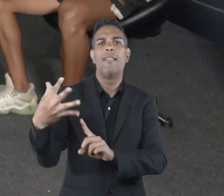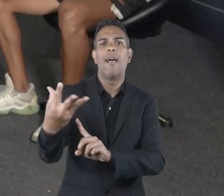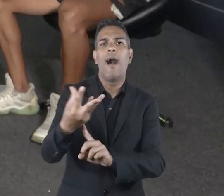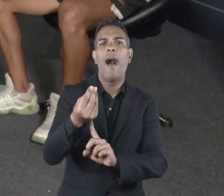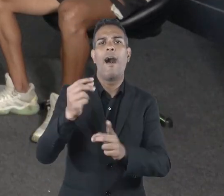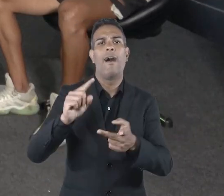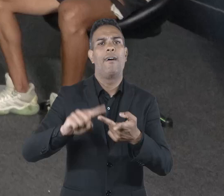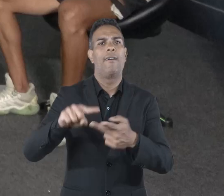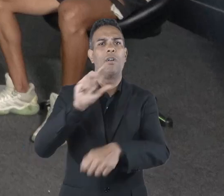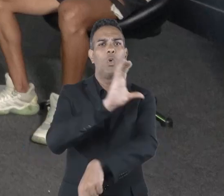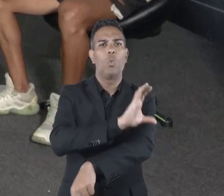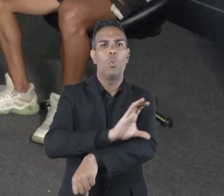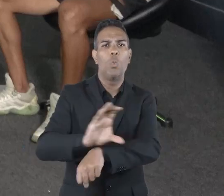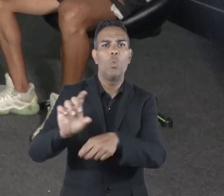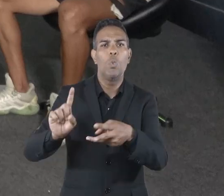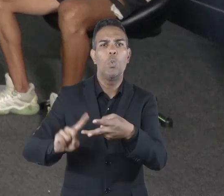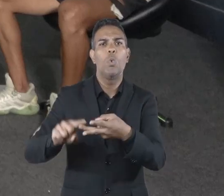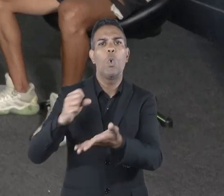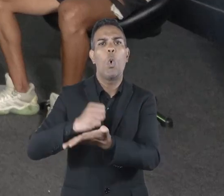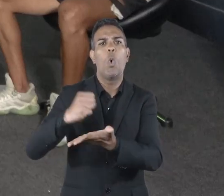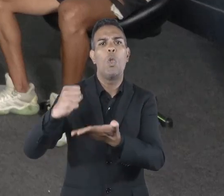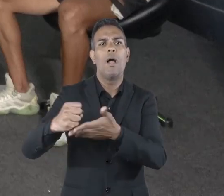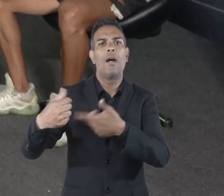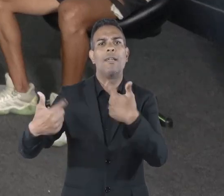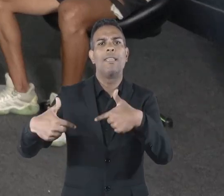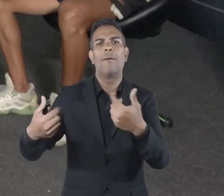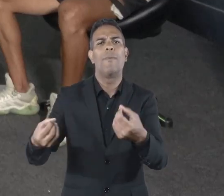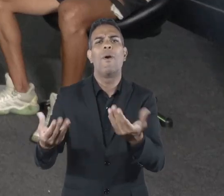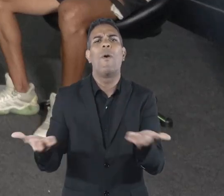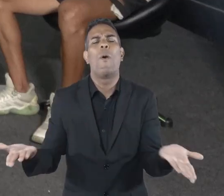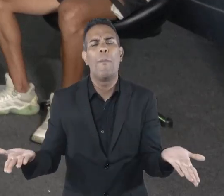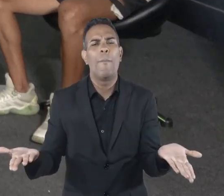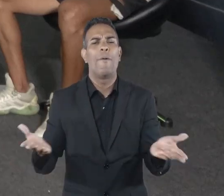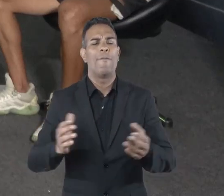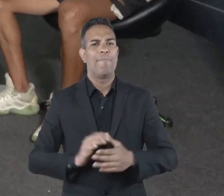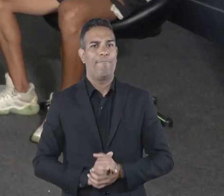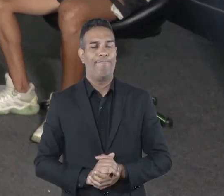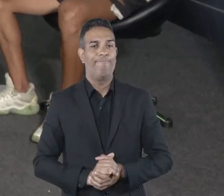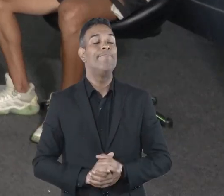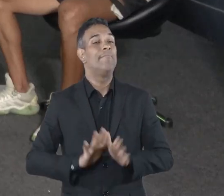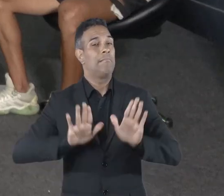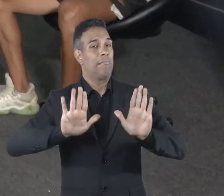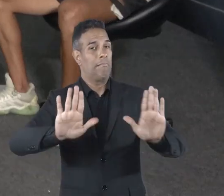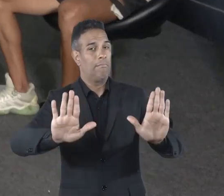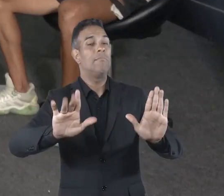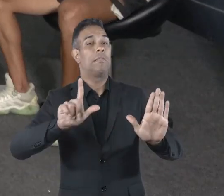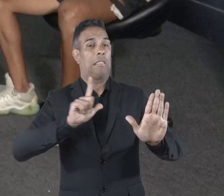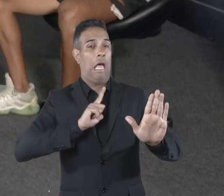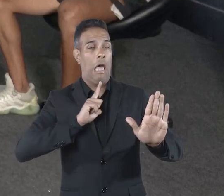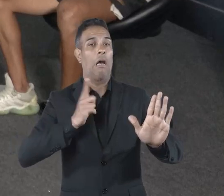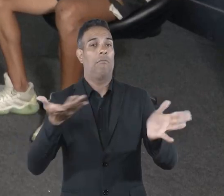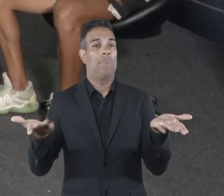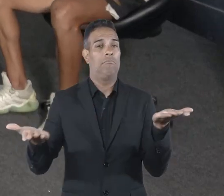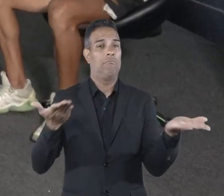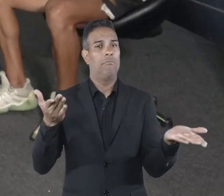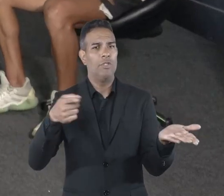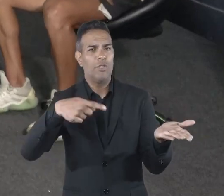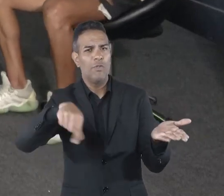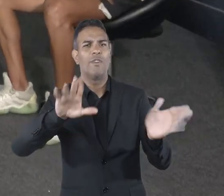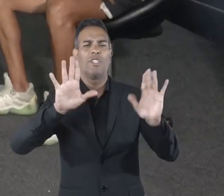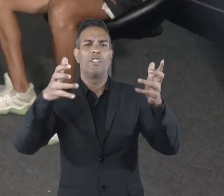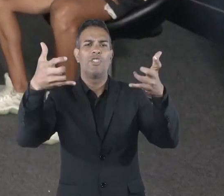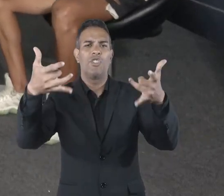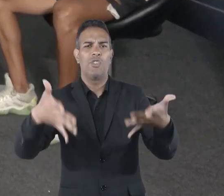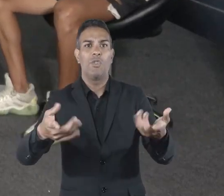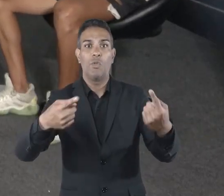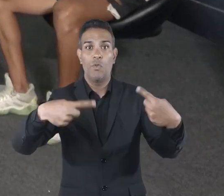essa oportunidade, seja na área de arte, cultura, com empregos, de que forma? Bom, eu